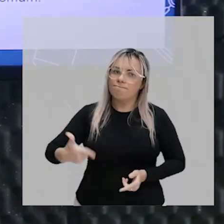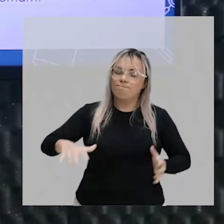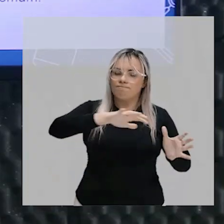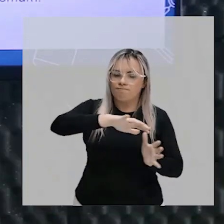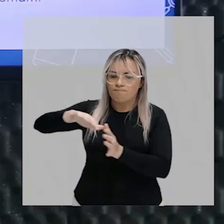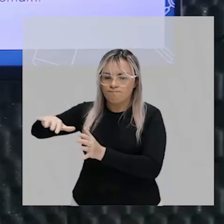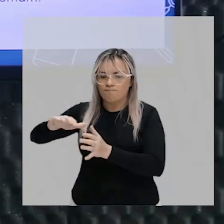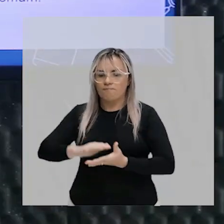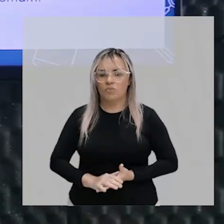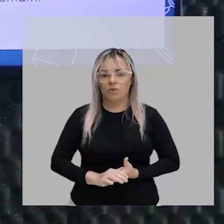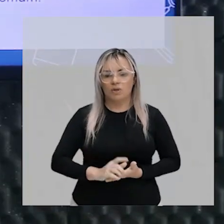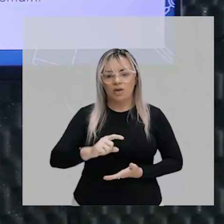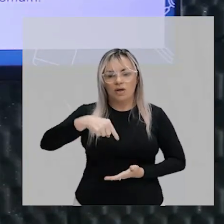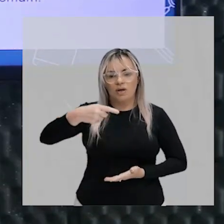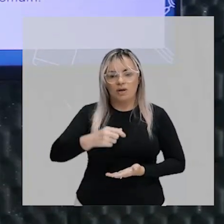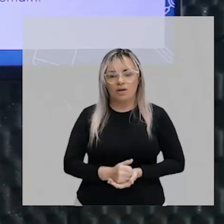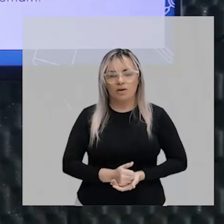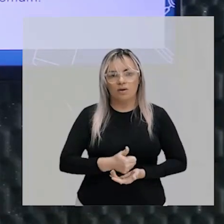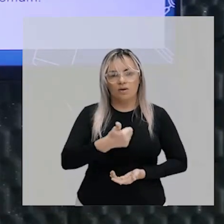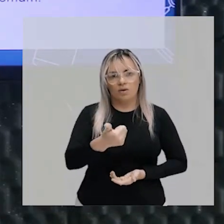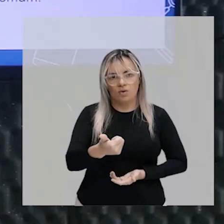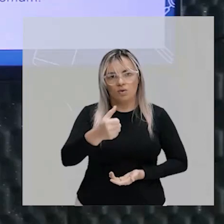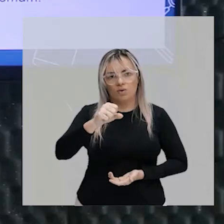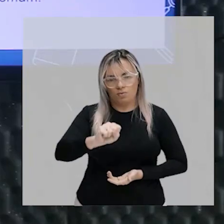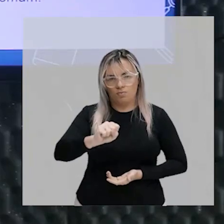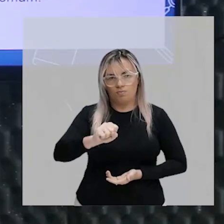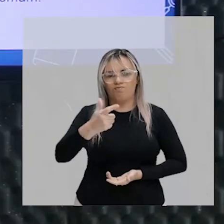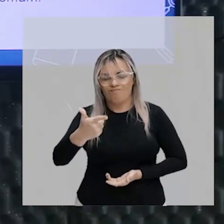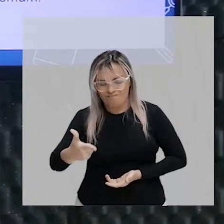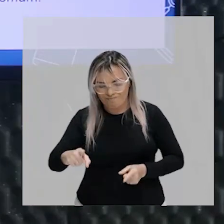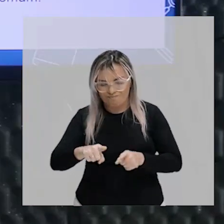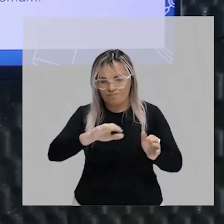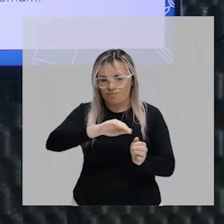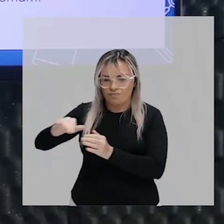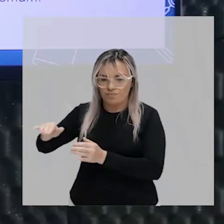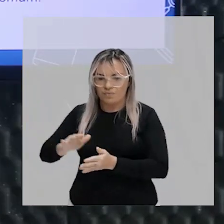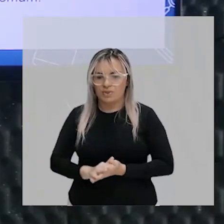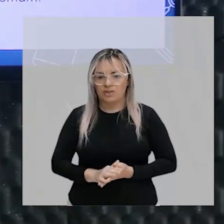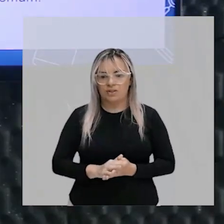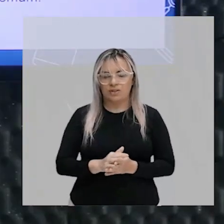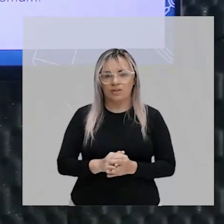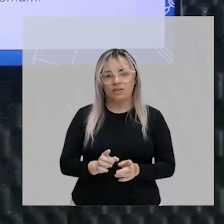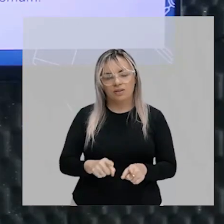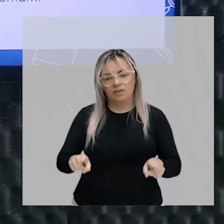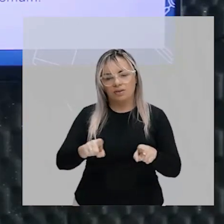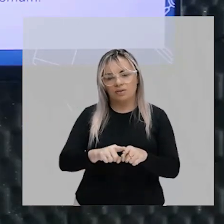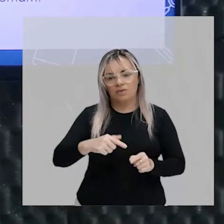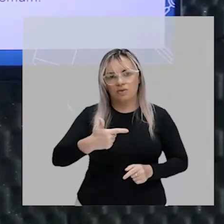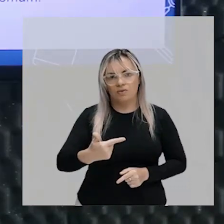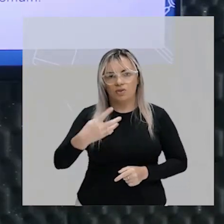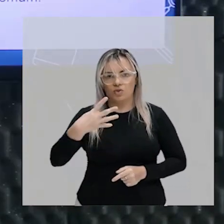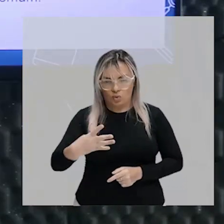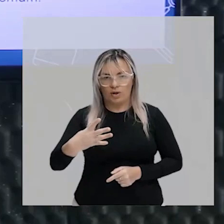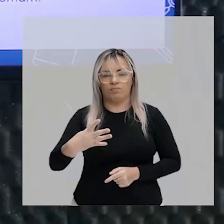além do 12 nós temos o 18 que se repete também temos também o 24